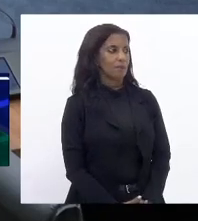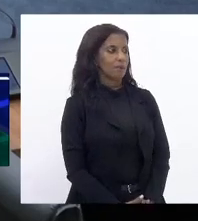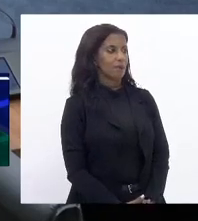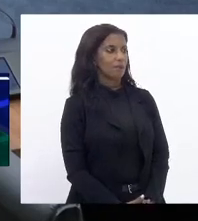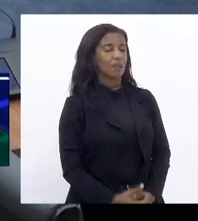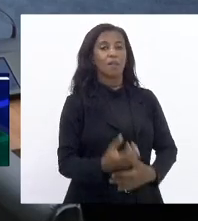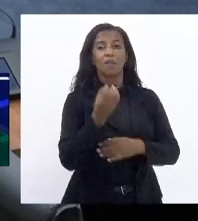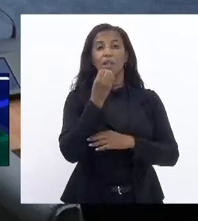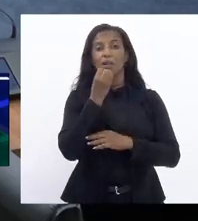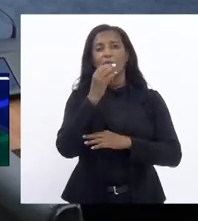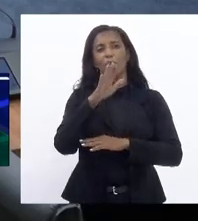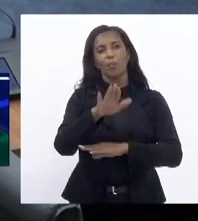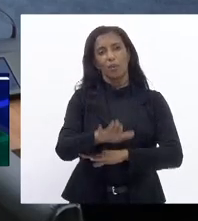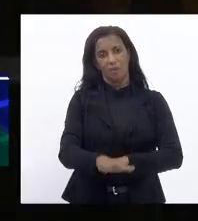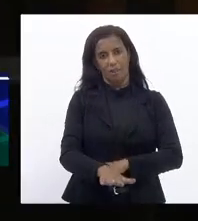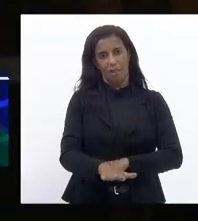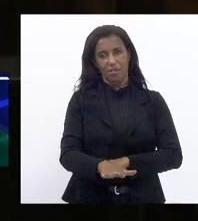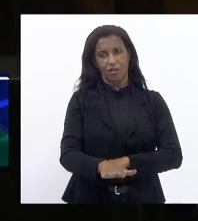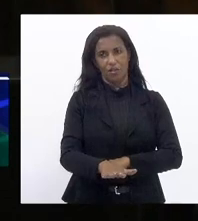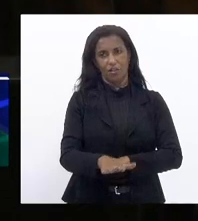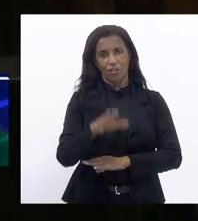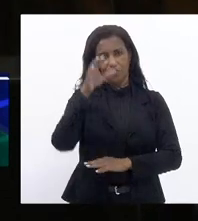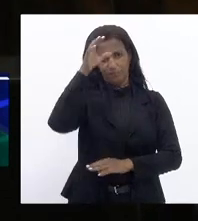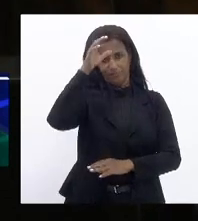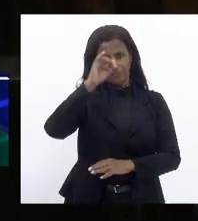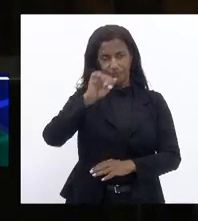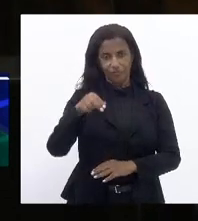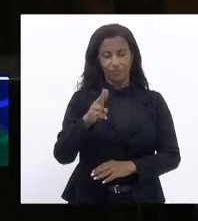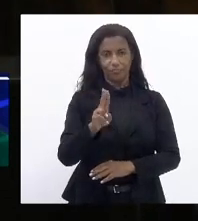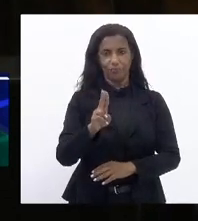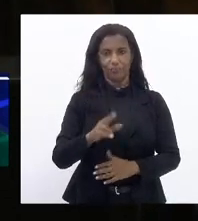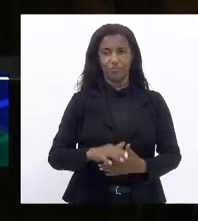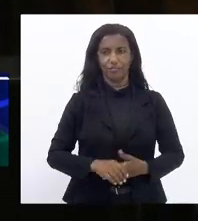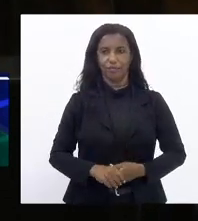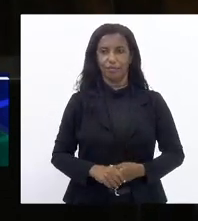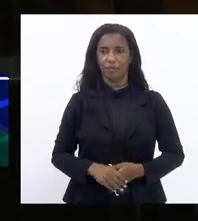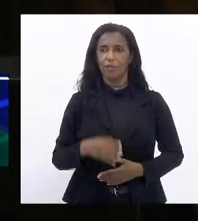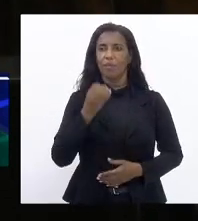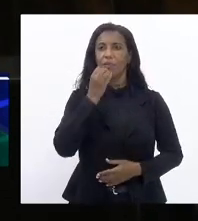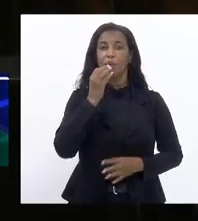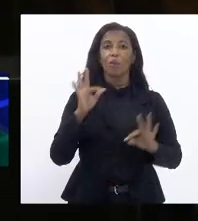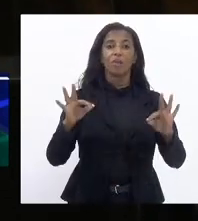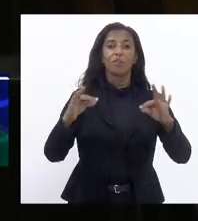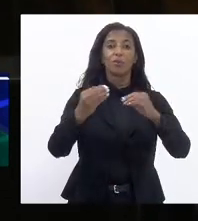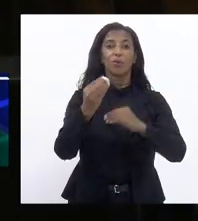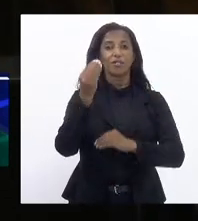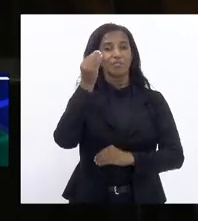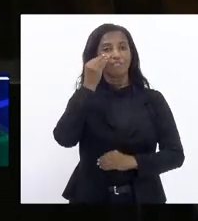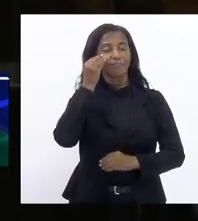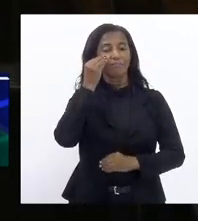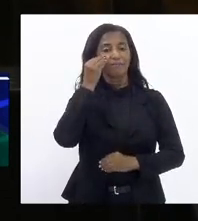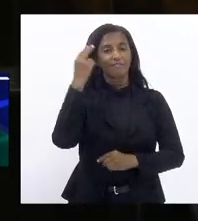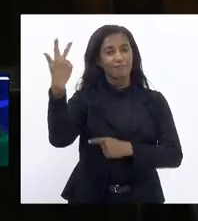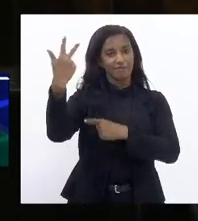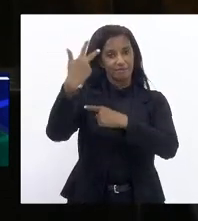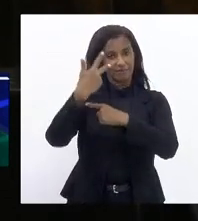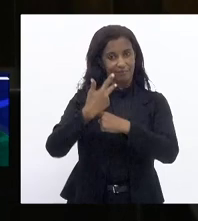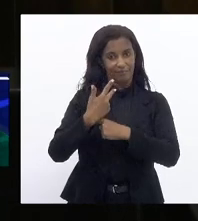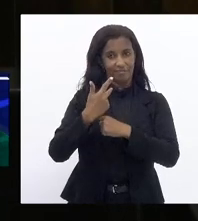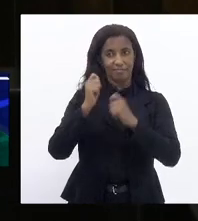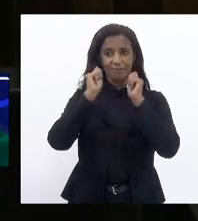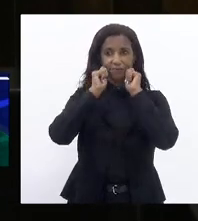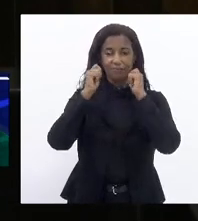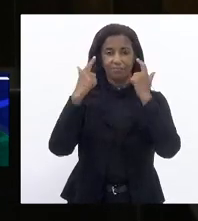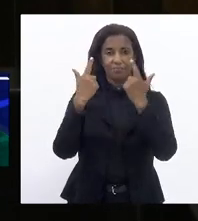Boa tarde, querida deputada Tiaju. Boa tarde a todos que nos assistem pela TV Alerge,